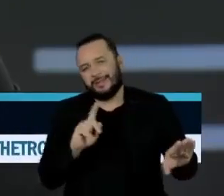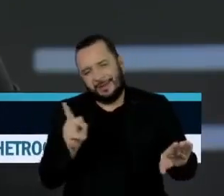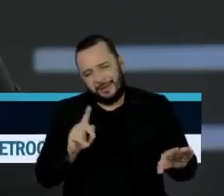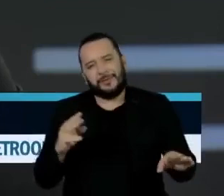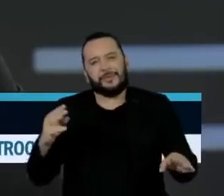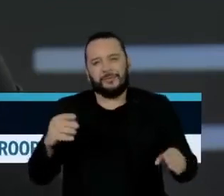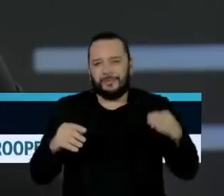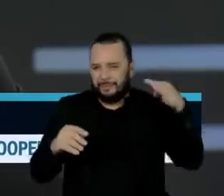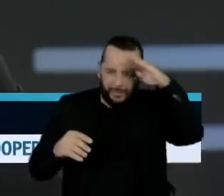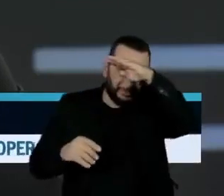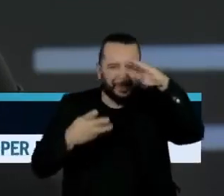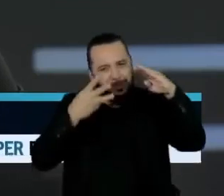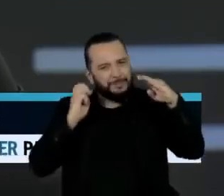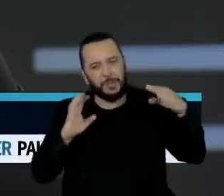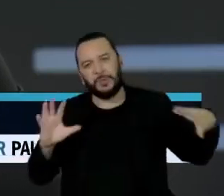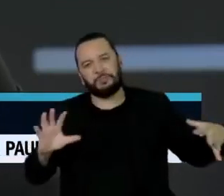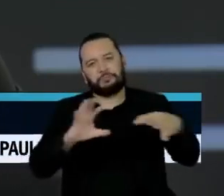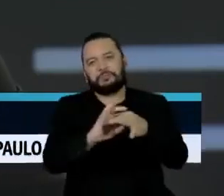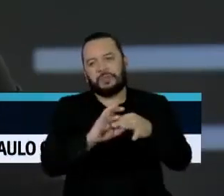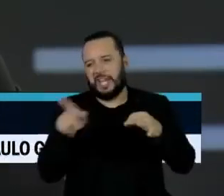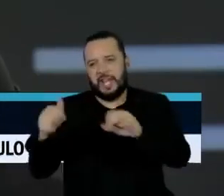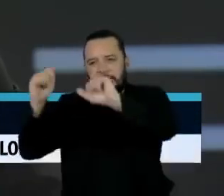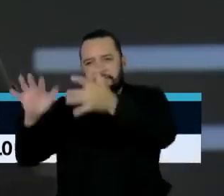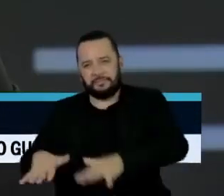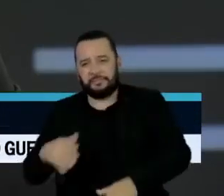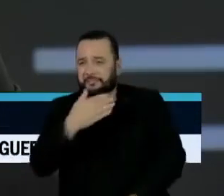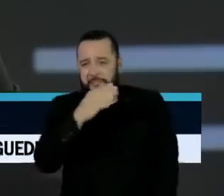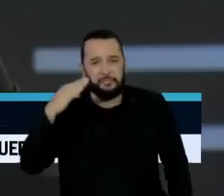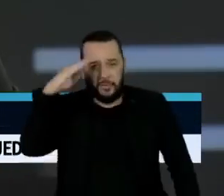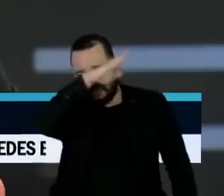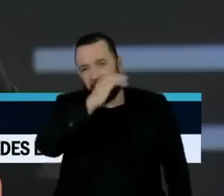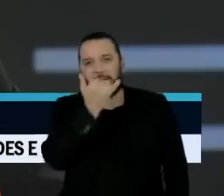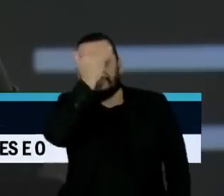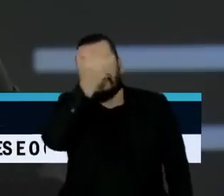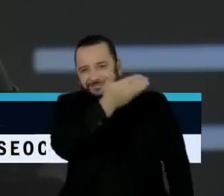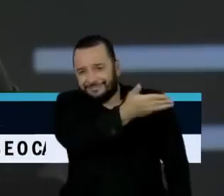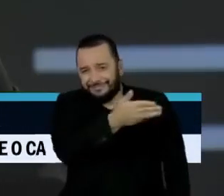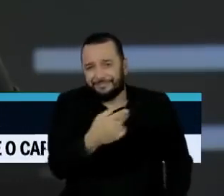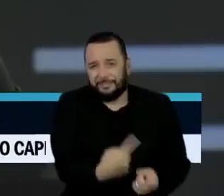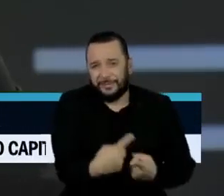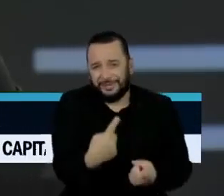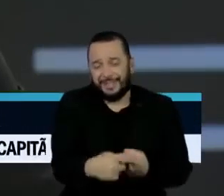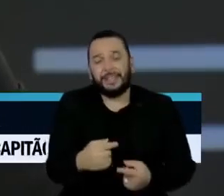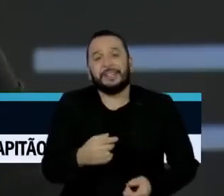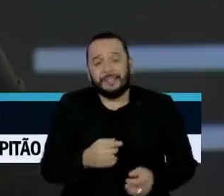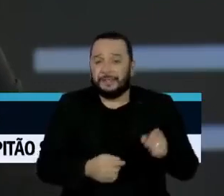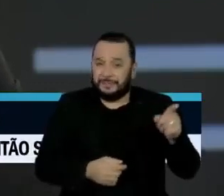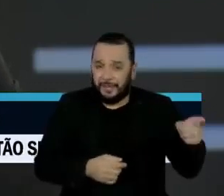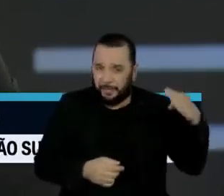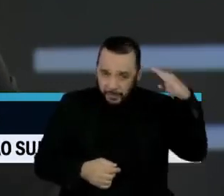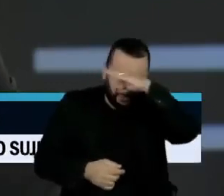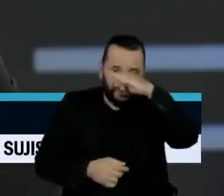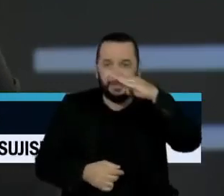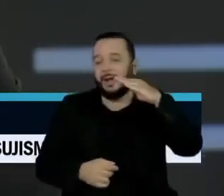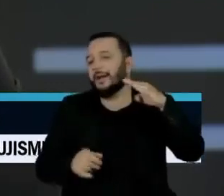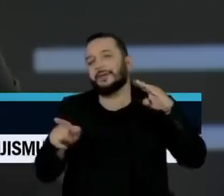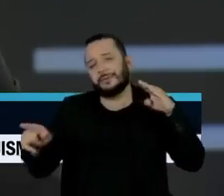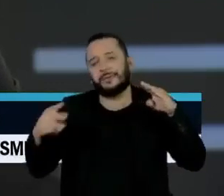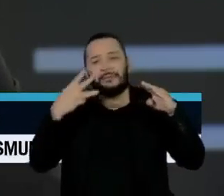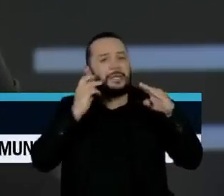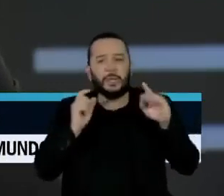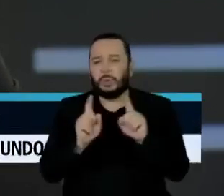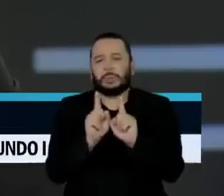presidente consiga se desvencilhar nesse caso porque há muitas evidências de proximidade dele com o seu ex-ministro